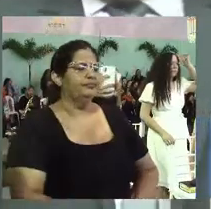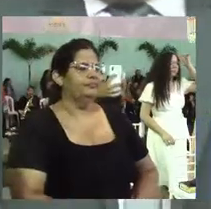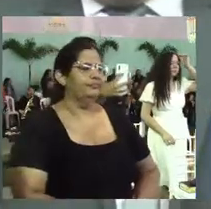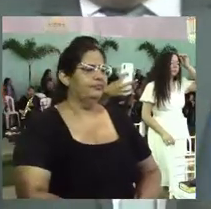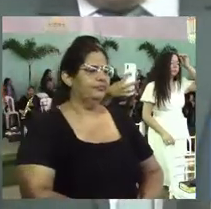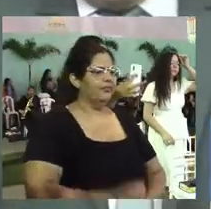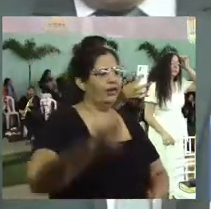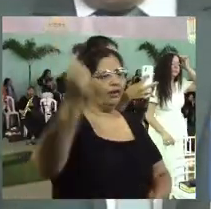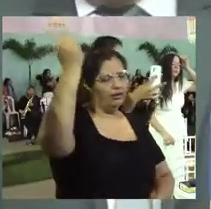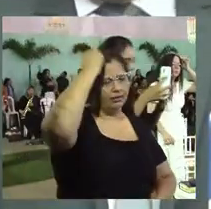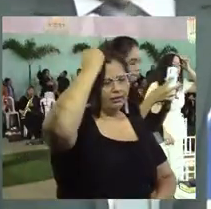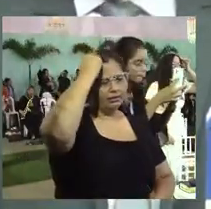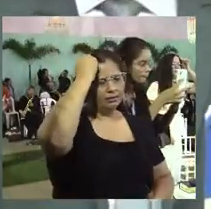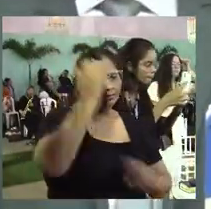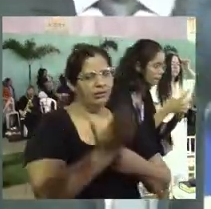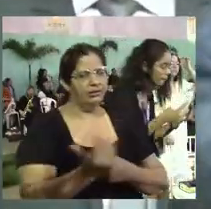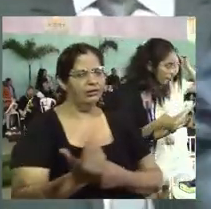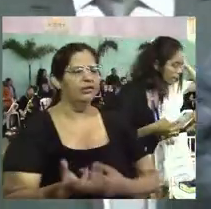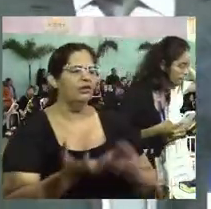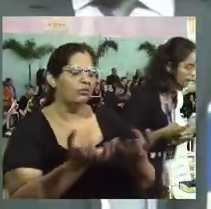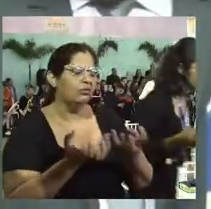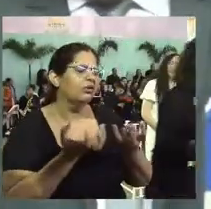pela internet